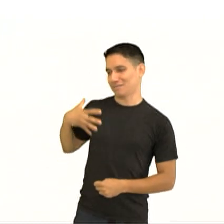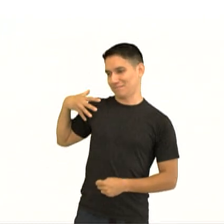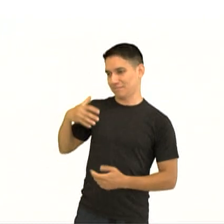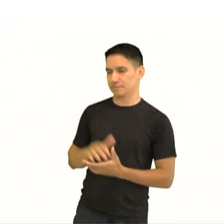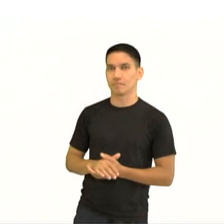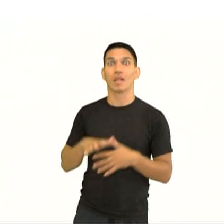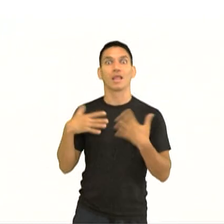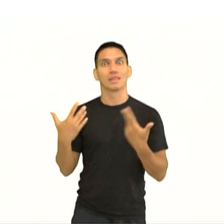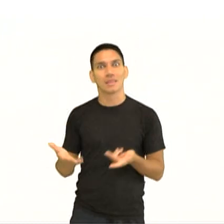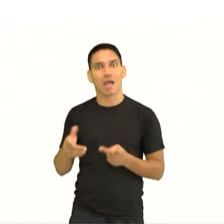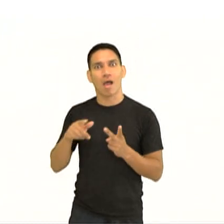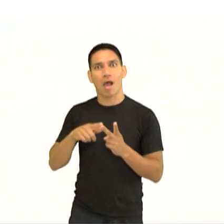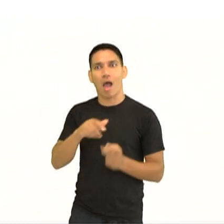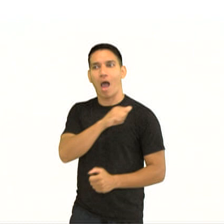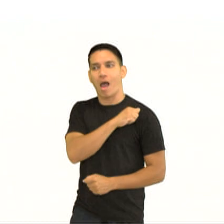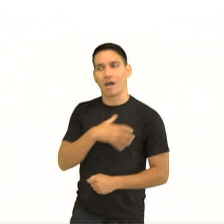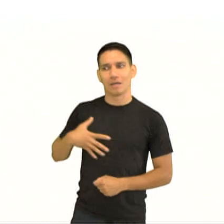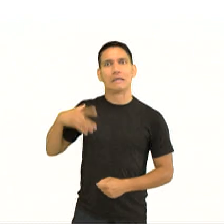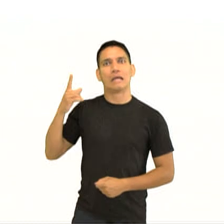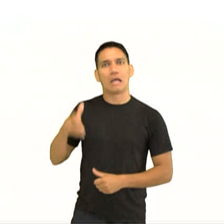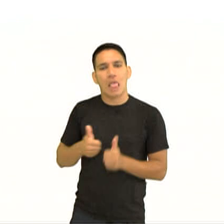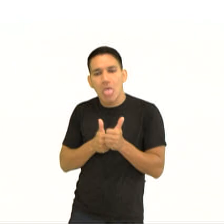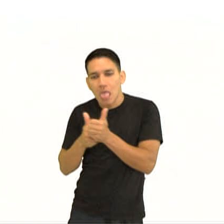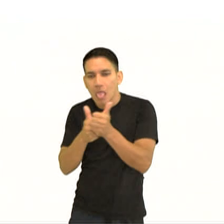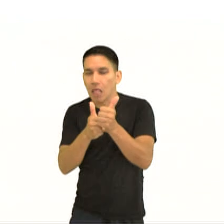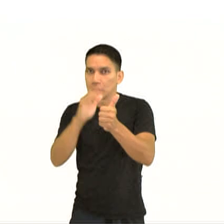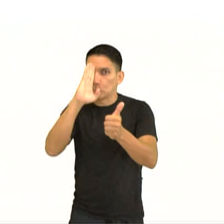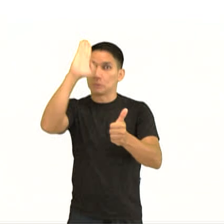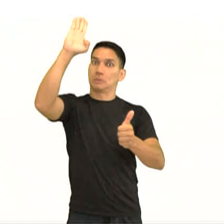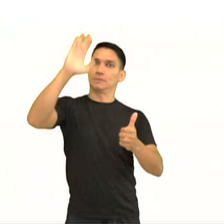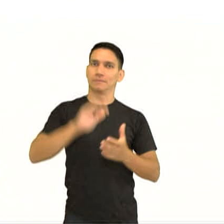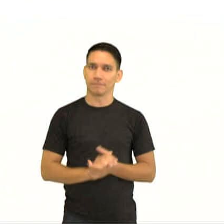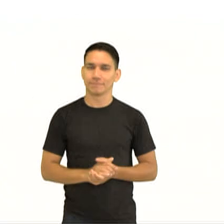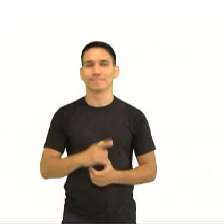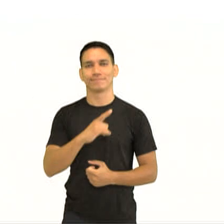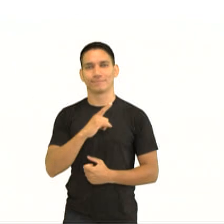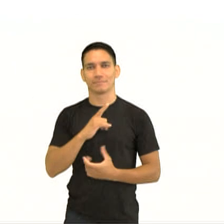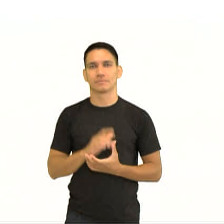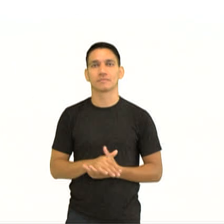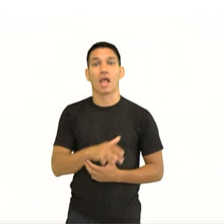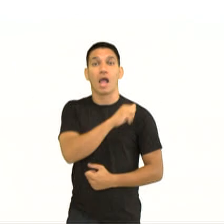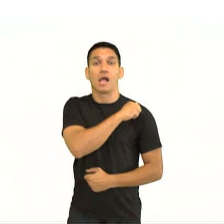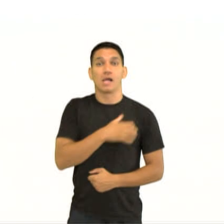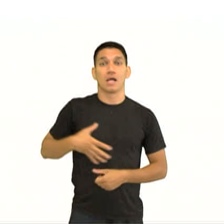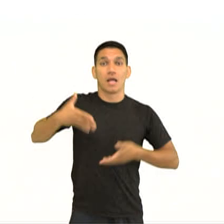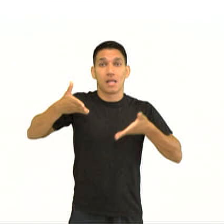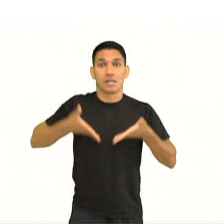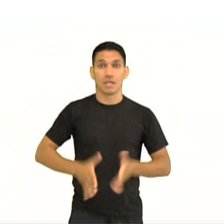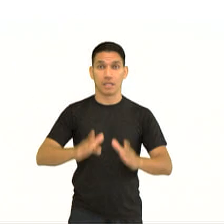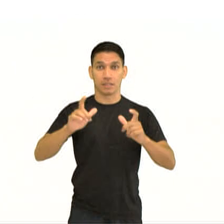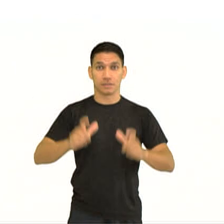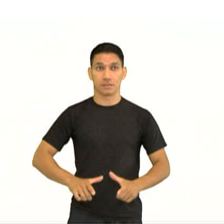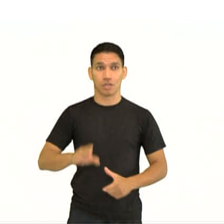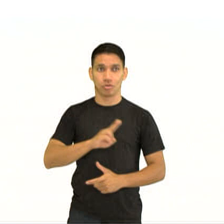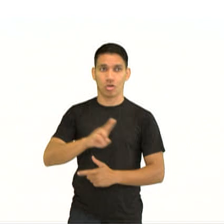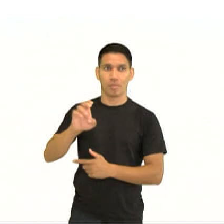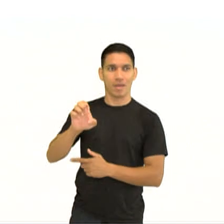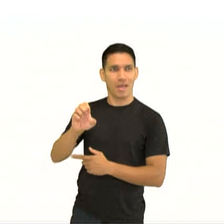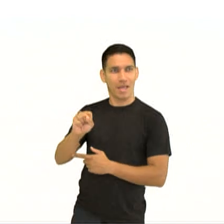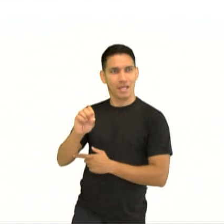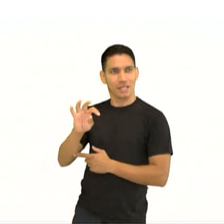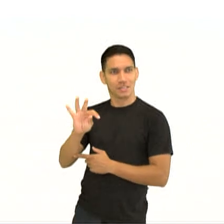seus discípulos que mais se destacavam. Aristóteles nasceu na cidade de Estagira,